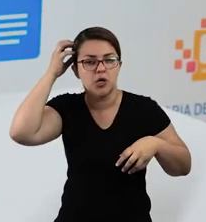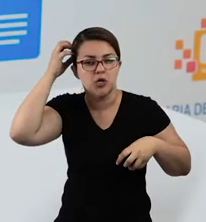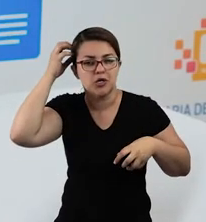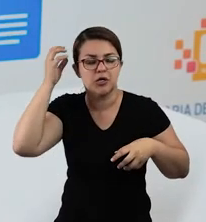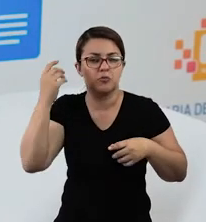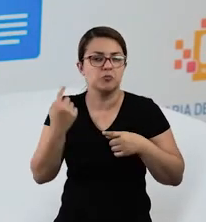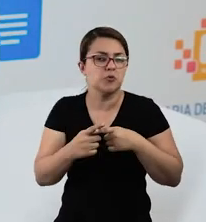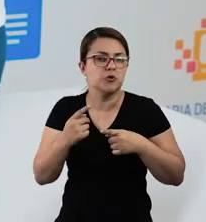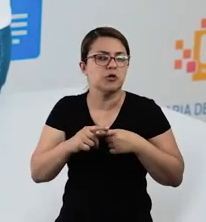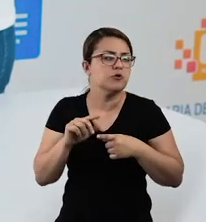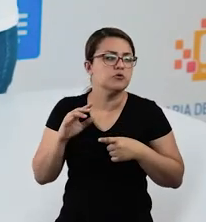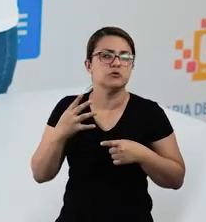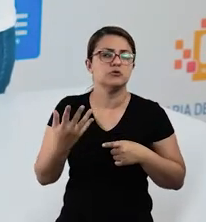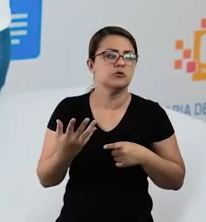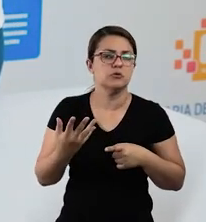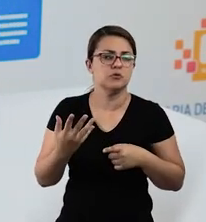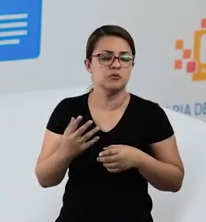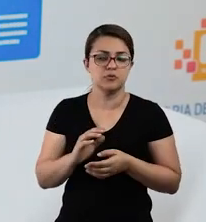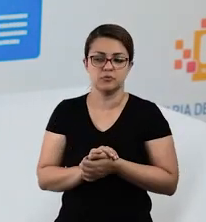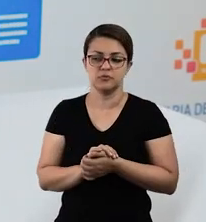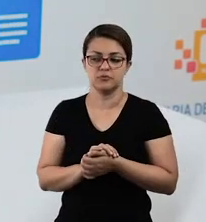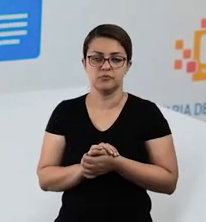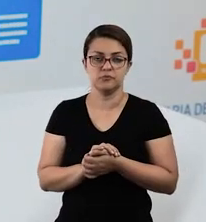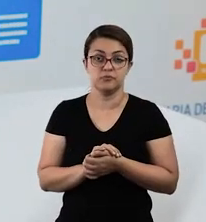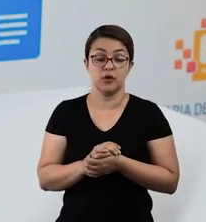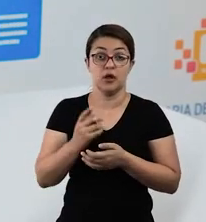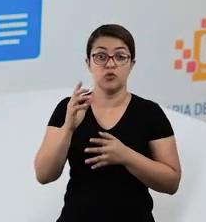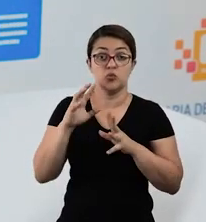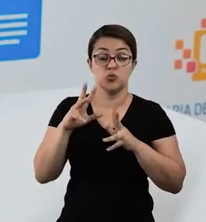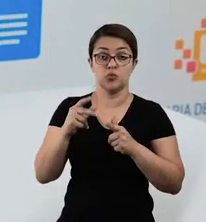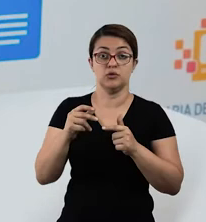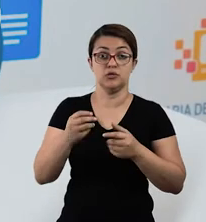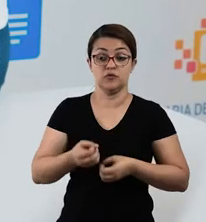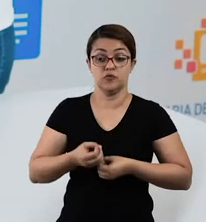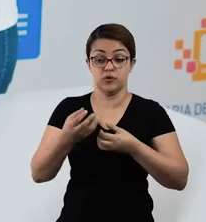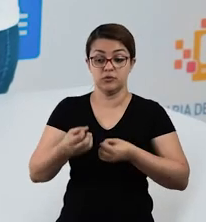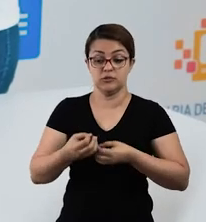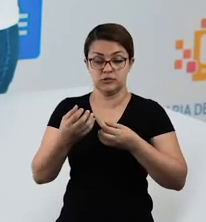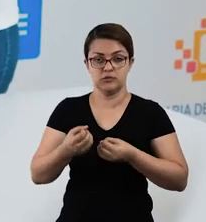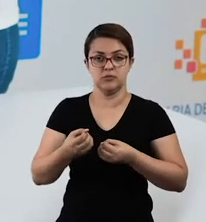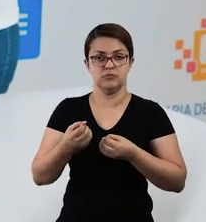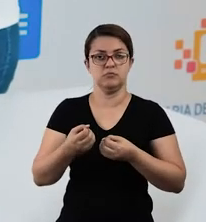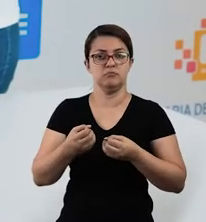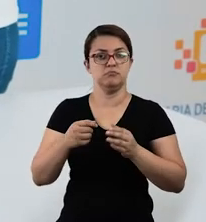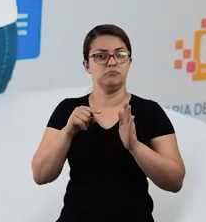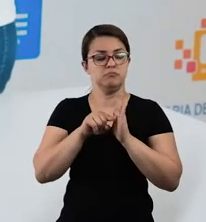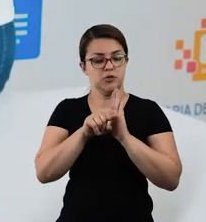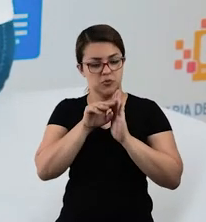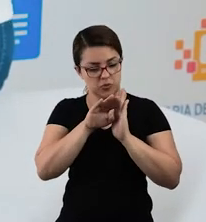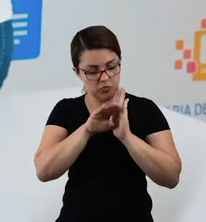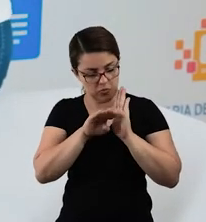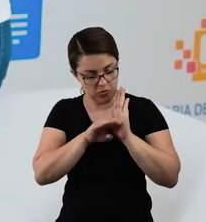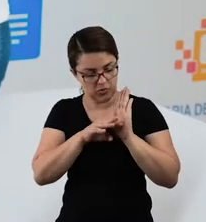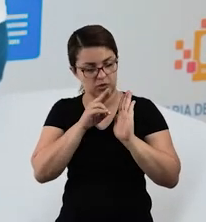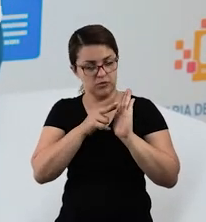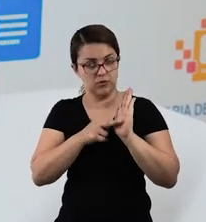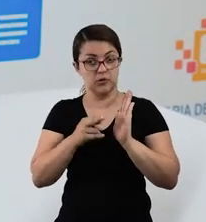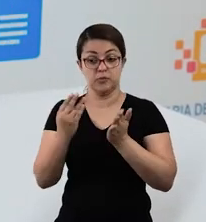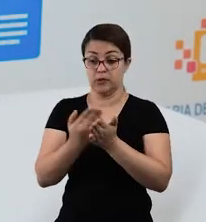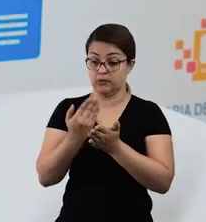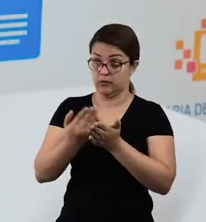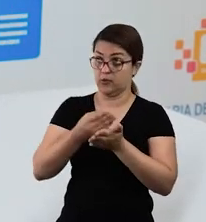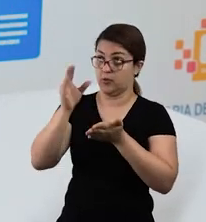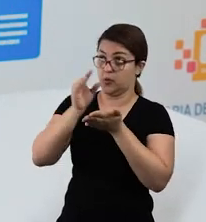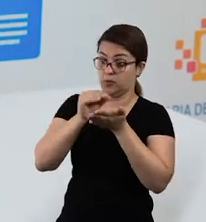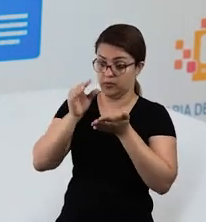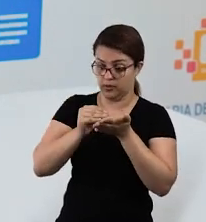porque ele tá ali, né? E aí você vai ter todas as informações para responder as questões. Pega o seu caderninho e